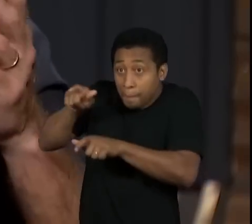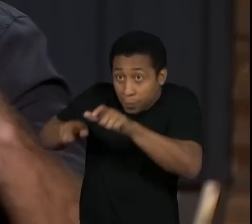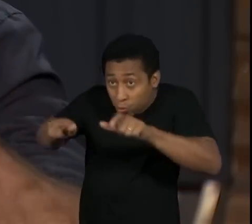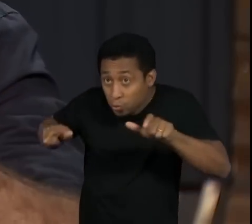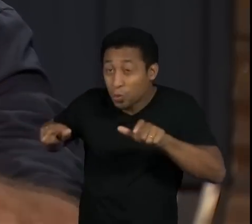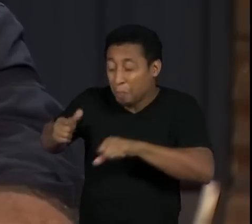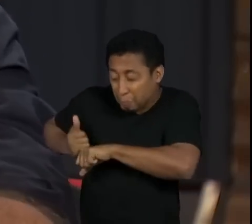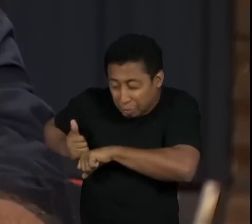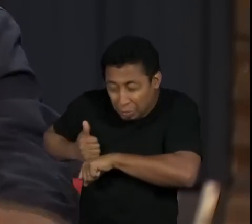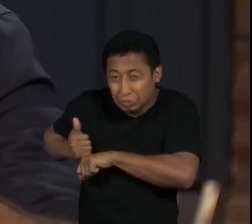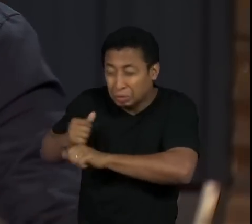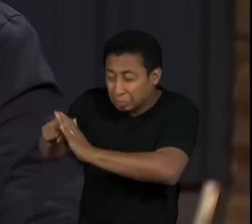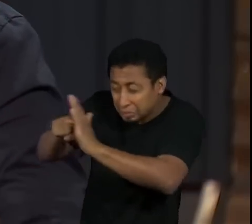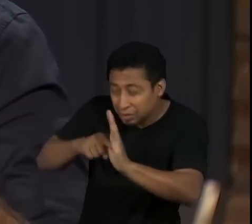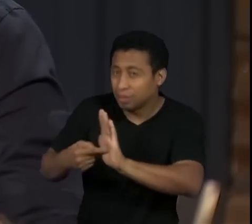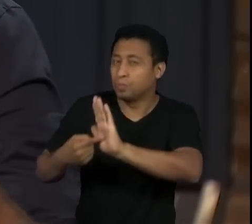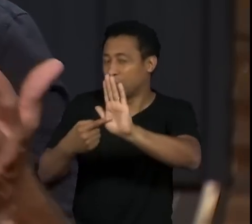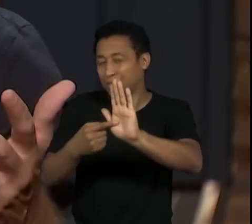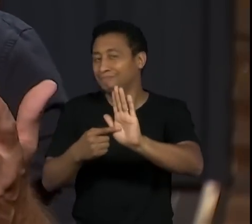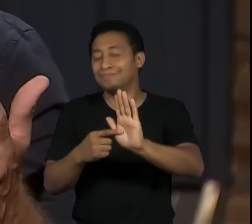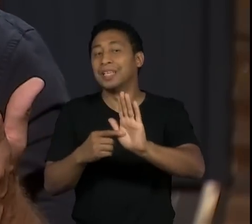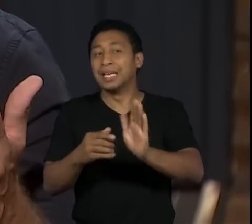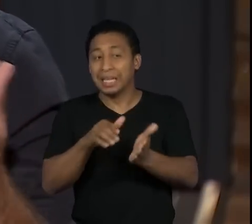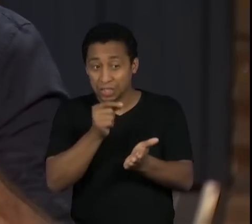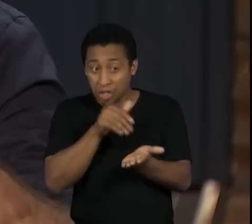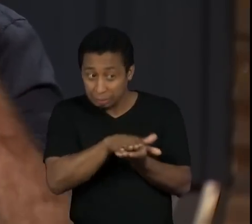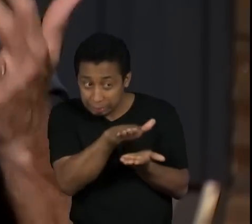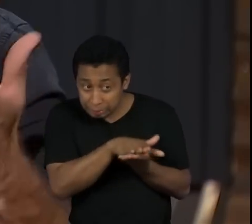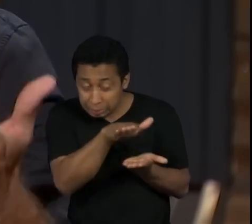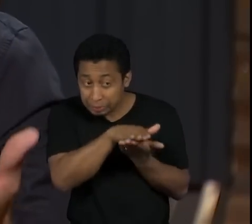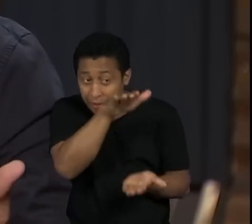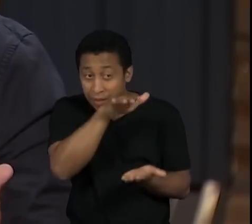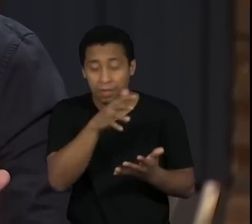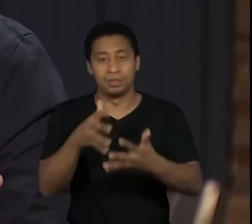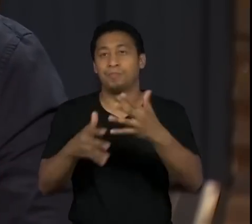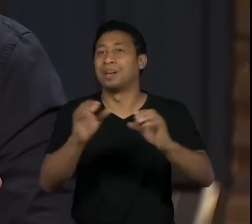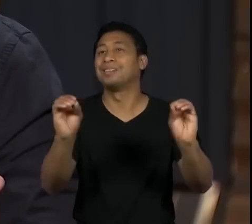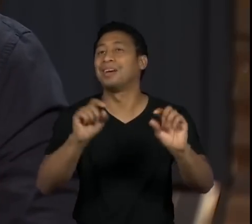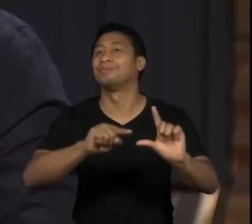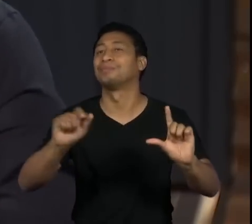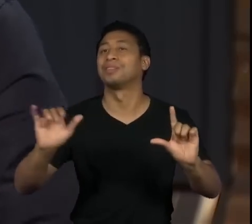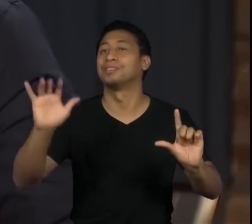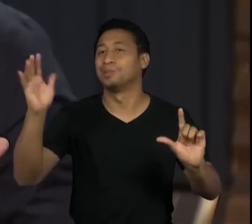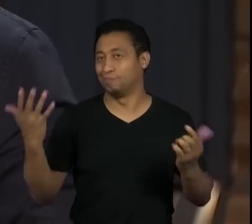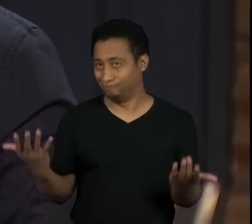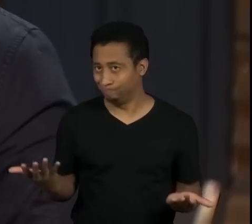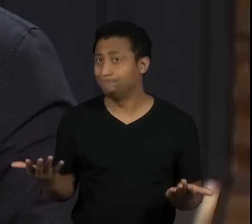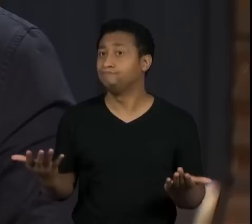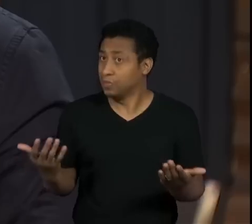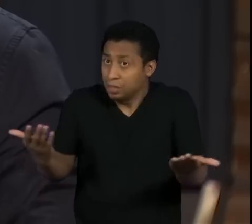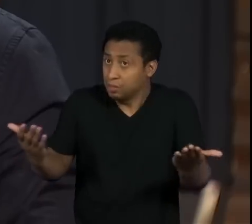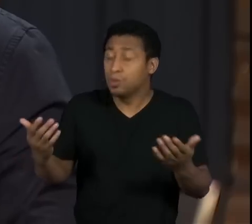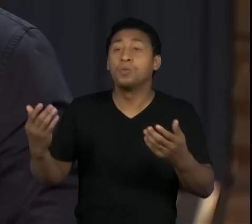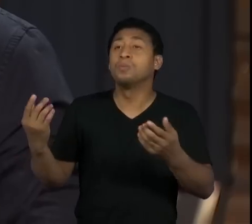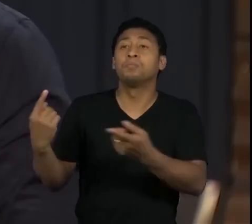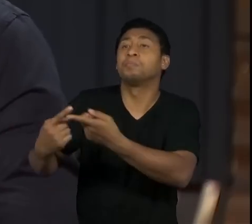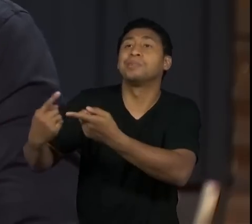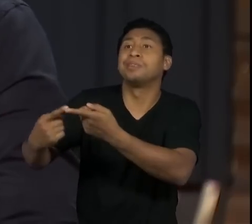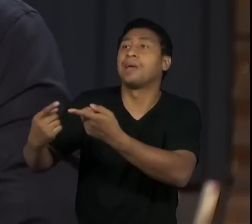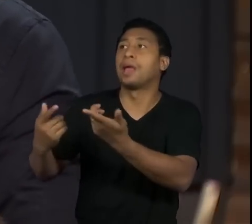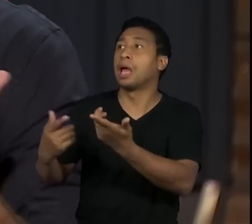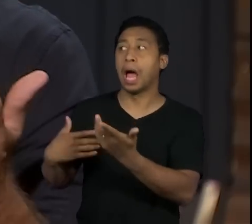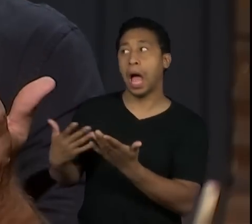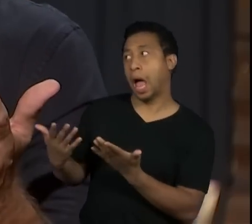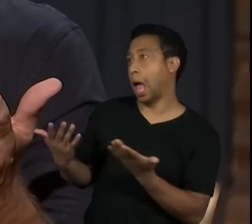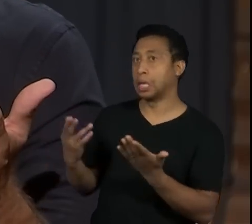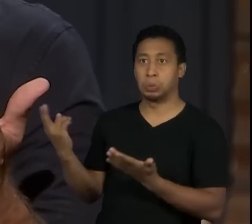dívida PIB do Brasil é semelhante a outros países que são economias parecidas com o Brasil. Então não tem explicação. Não tem, em